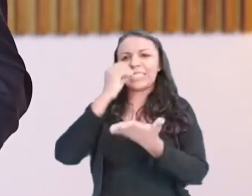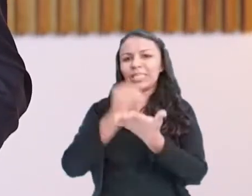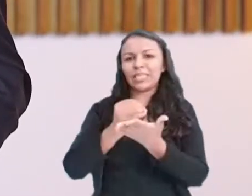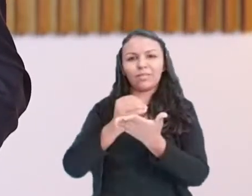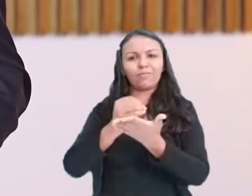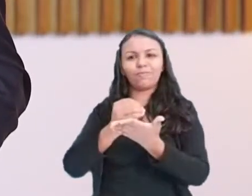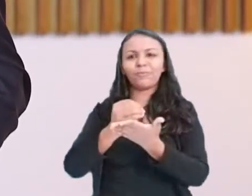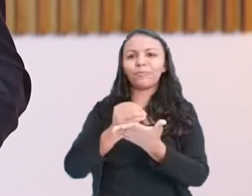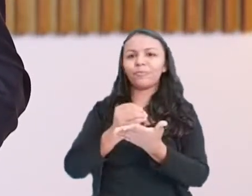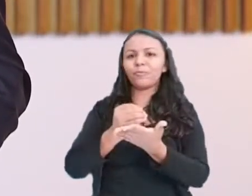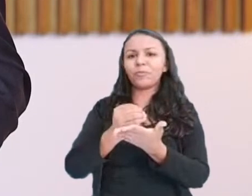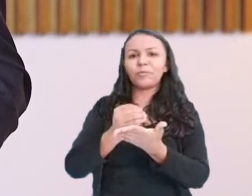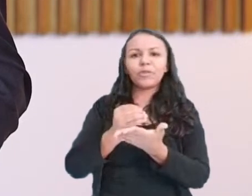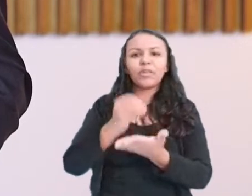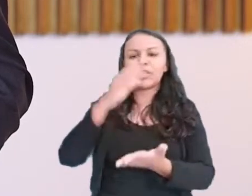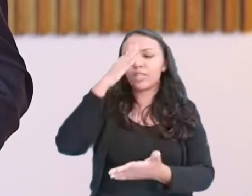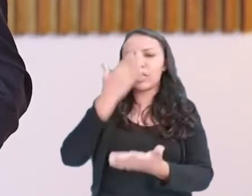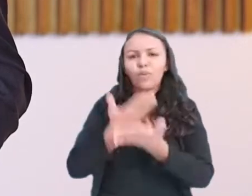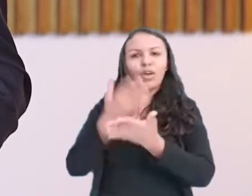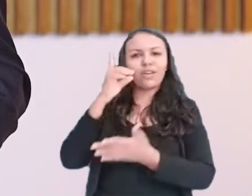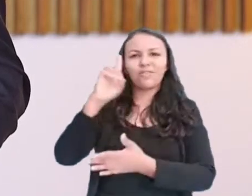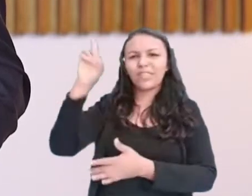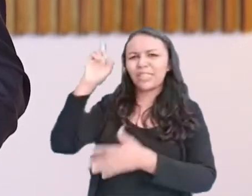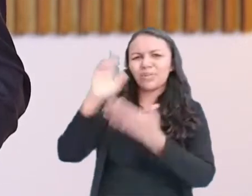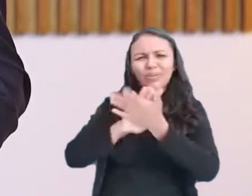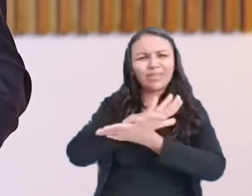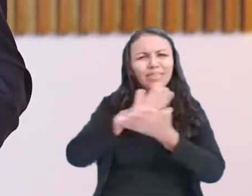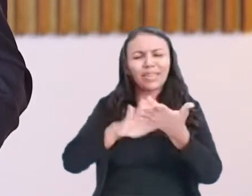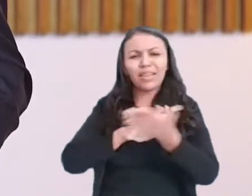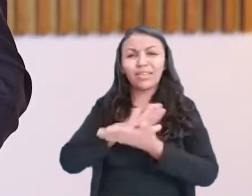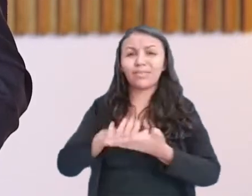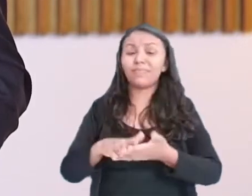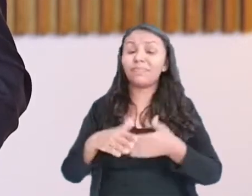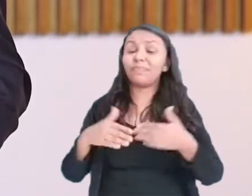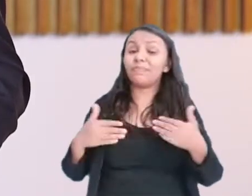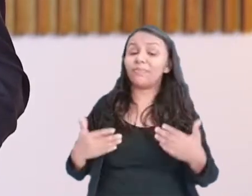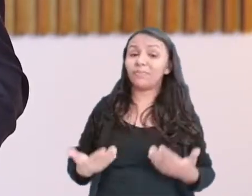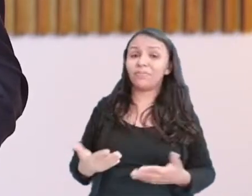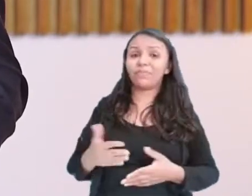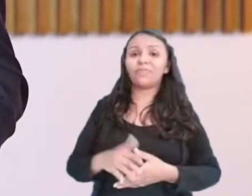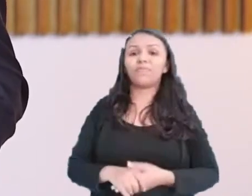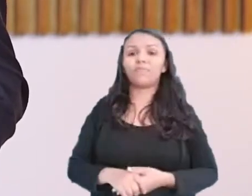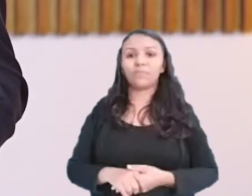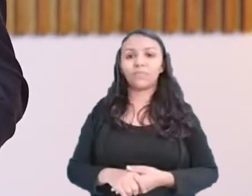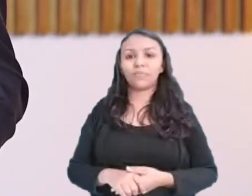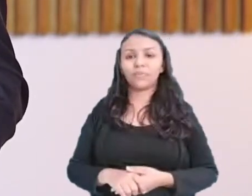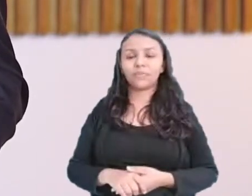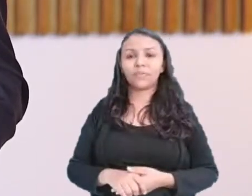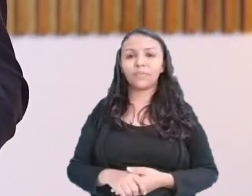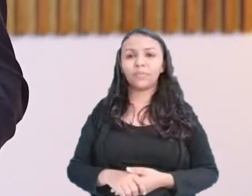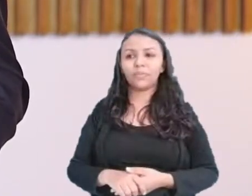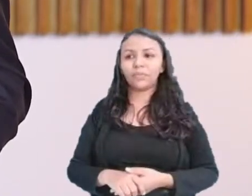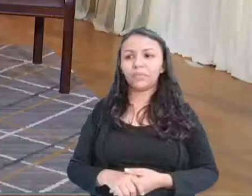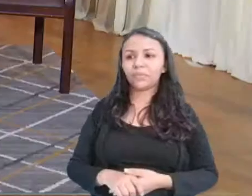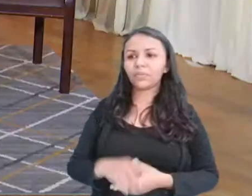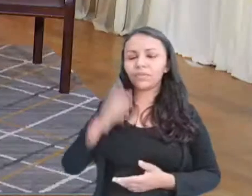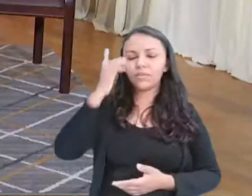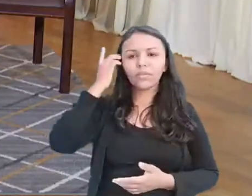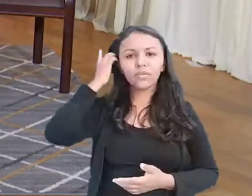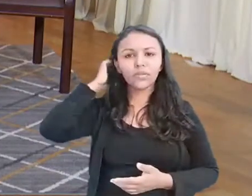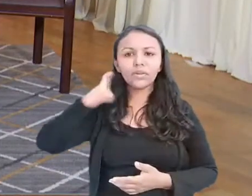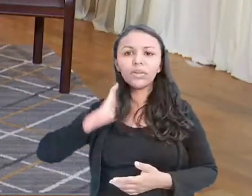menos no Criador de todas as coisas. Com isso, com aquilo que nós falamos acerca do